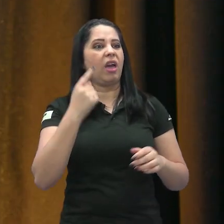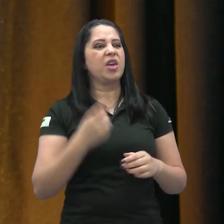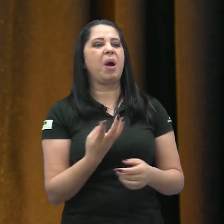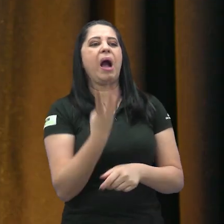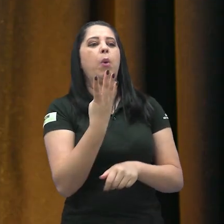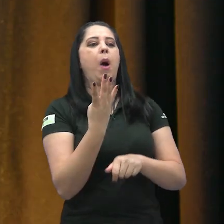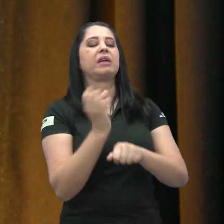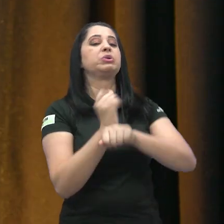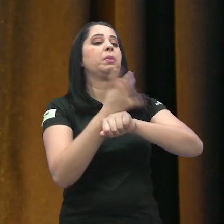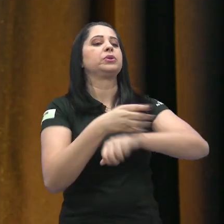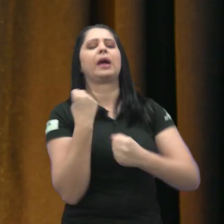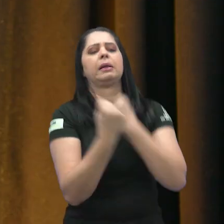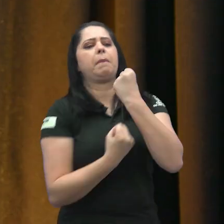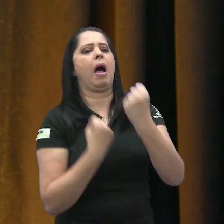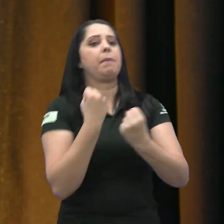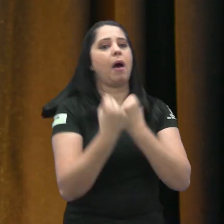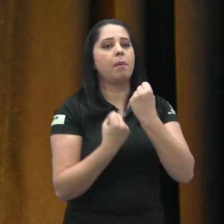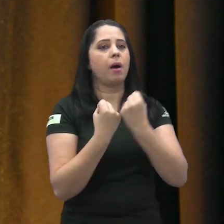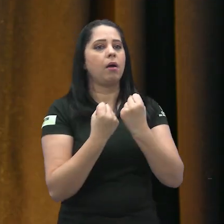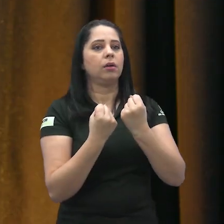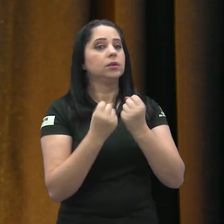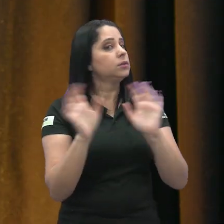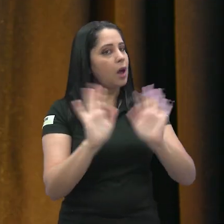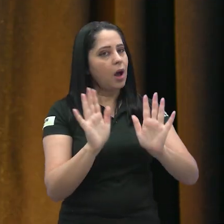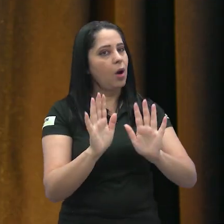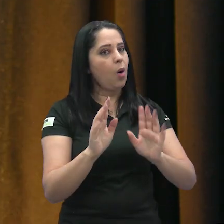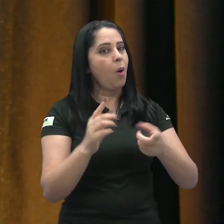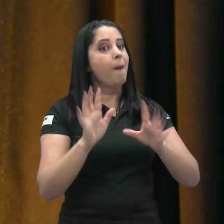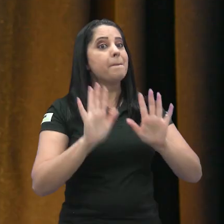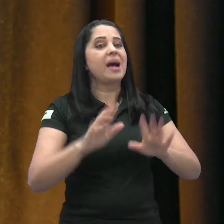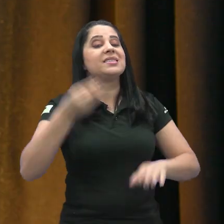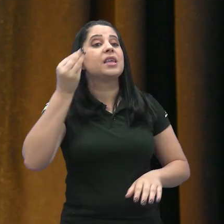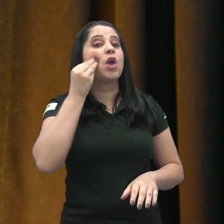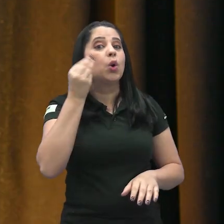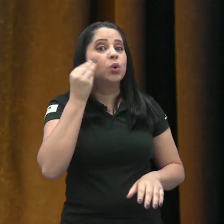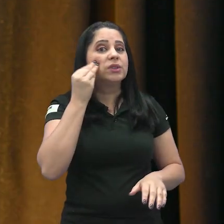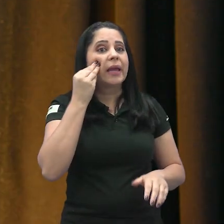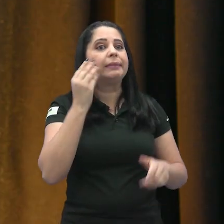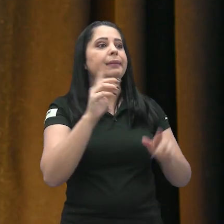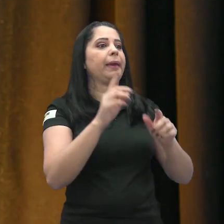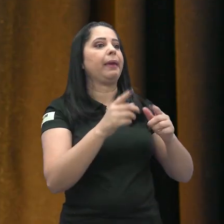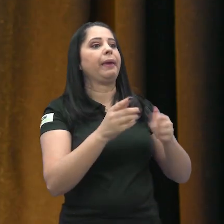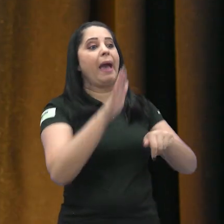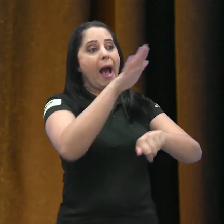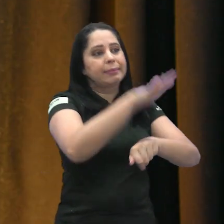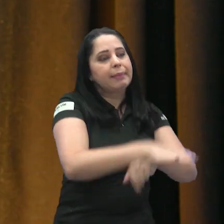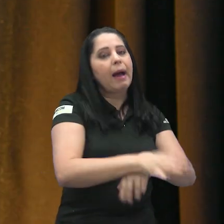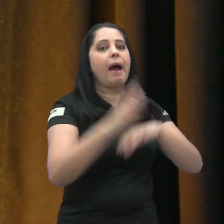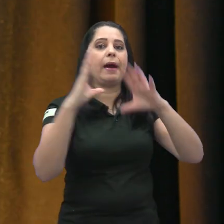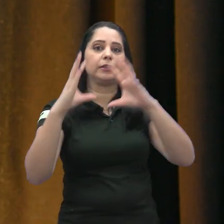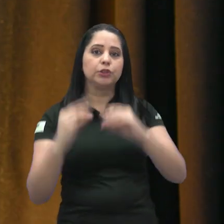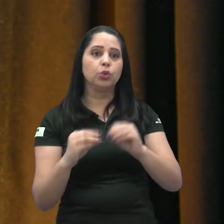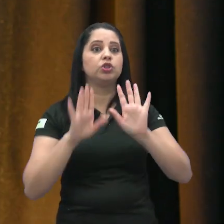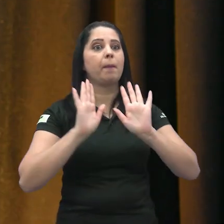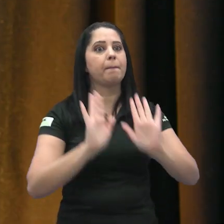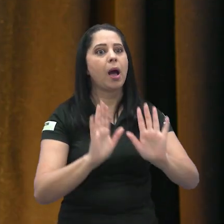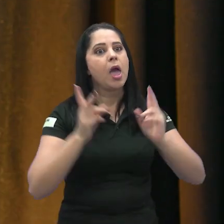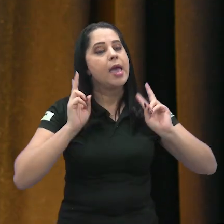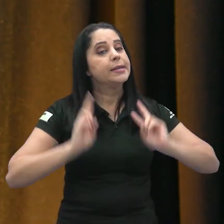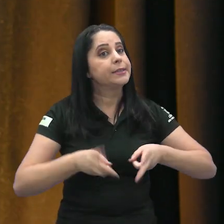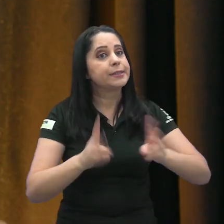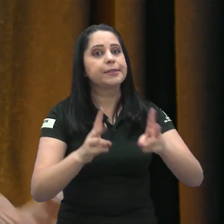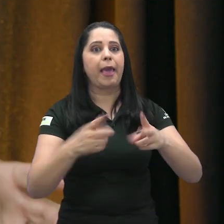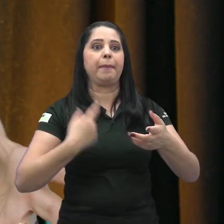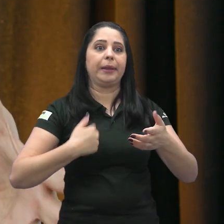Não, eu testei vários outros horários. Todos os outros horários eu não conseguia me concentrar, porque o telefone tocava, tinha os outros